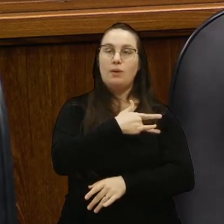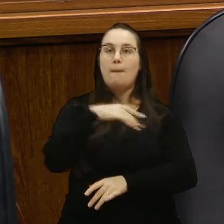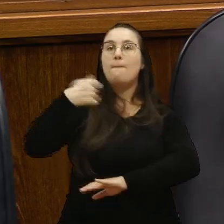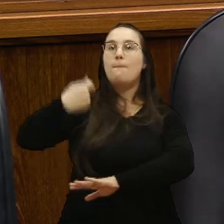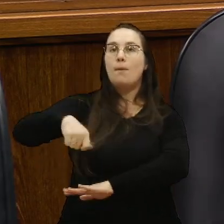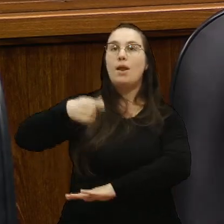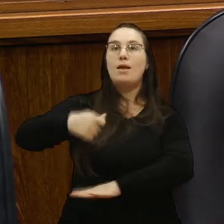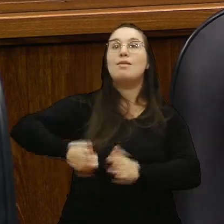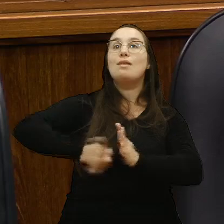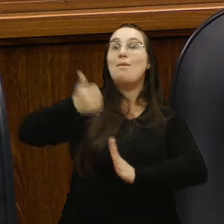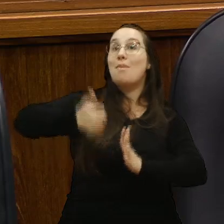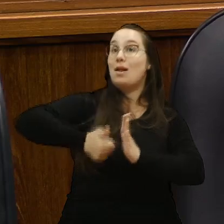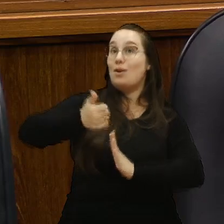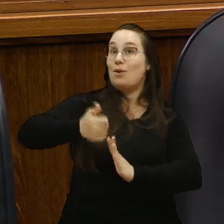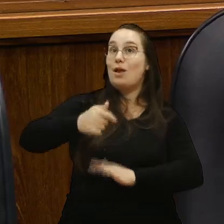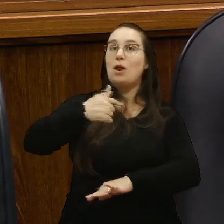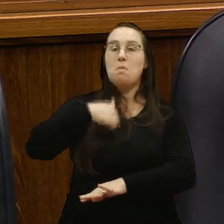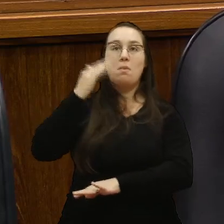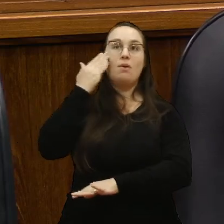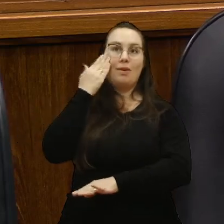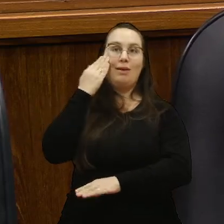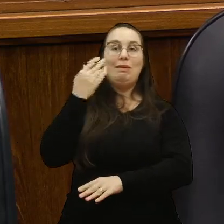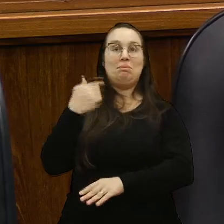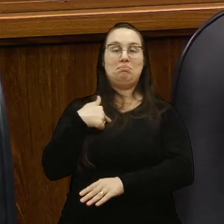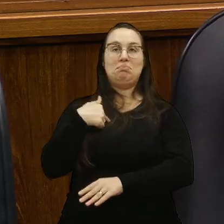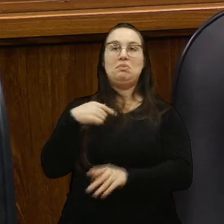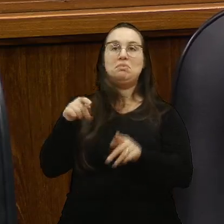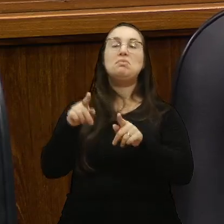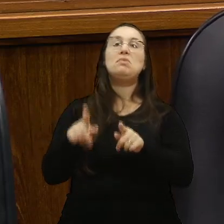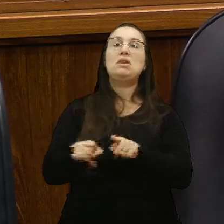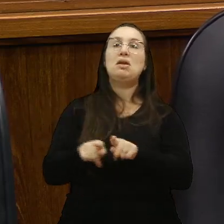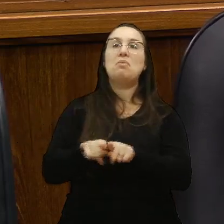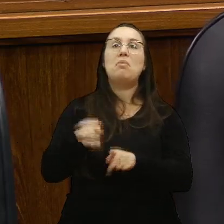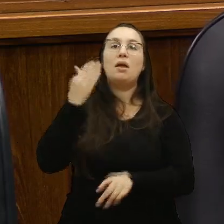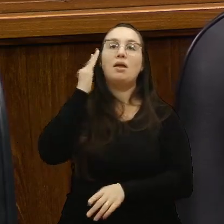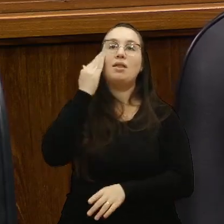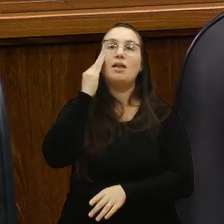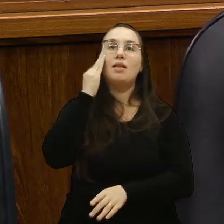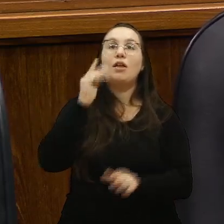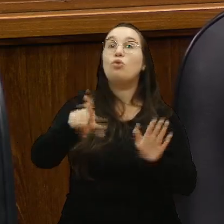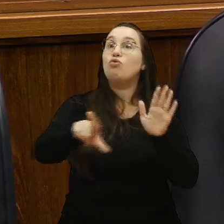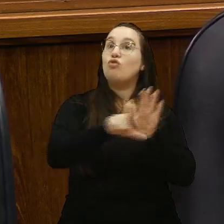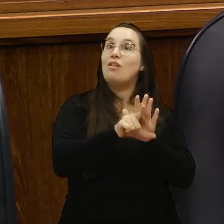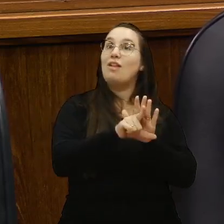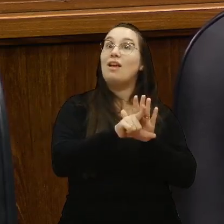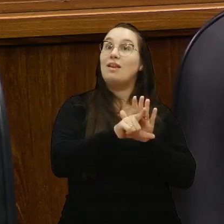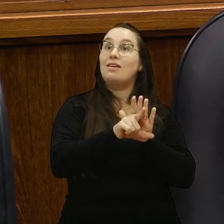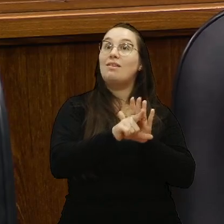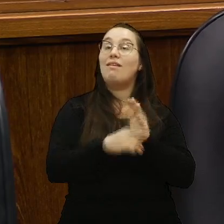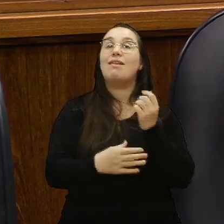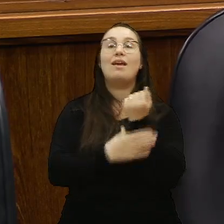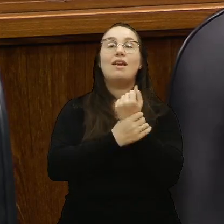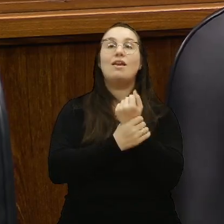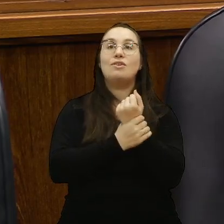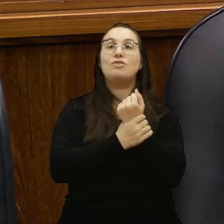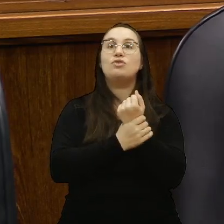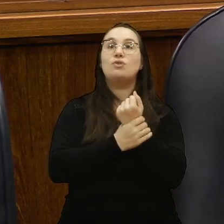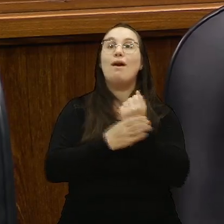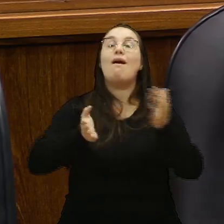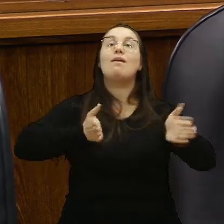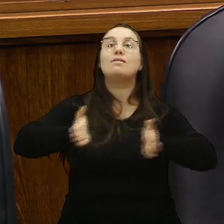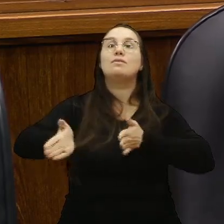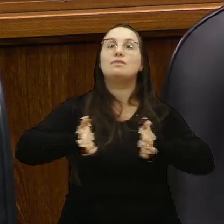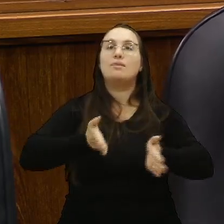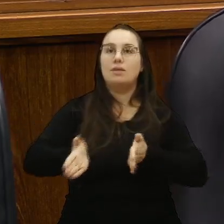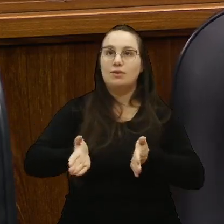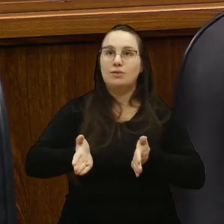precisa de melhoria, no meu entendimento também passa por projetos de lei como esse, que é garantir para as pessoas mais acesso, que